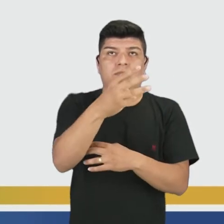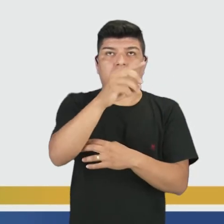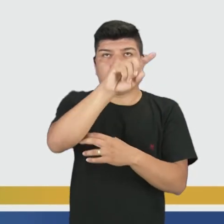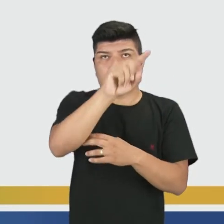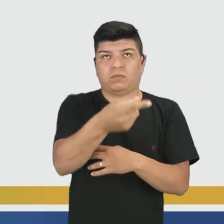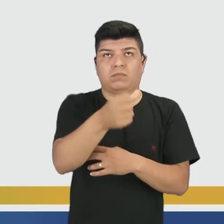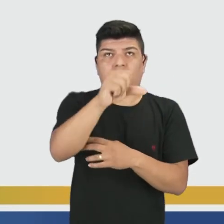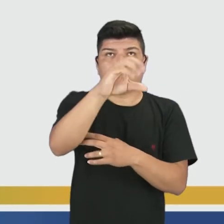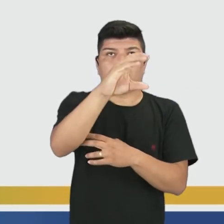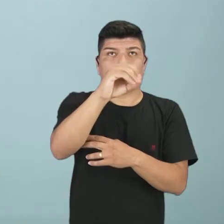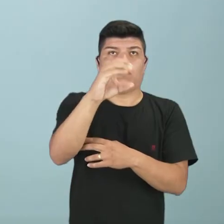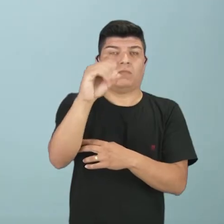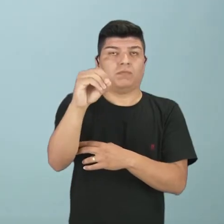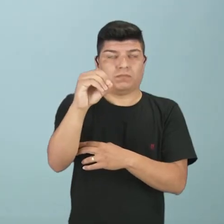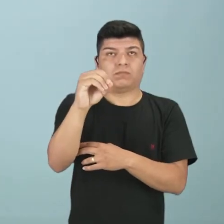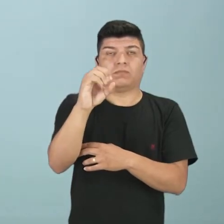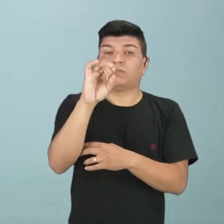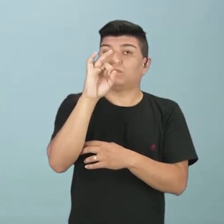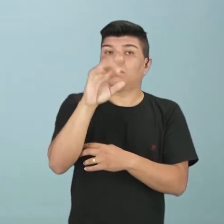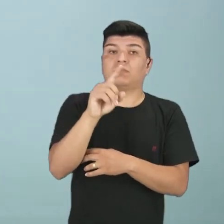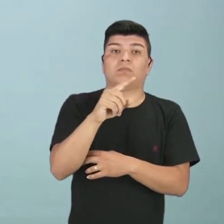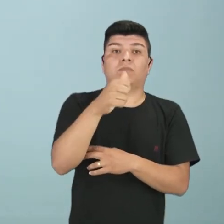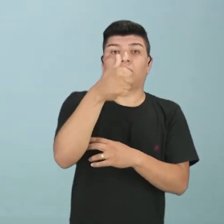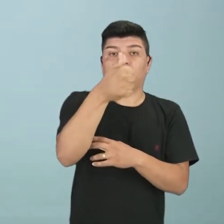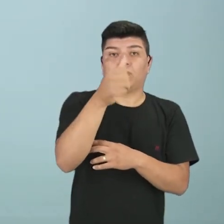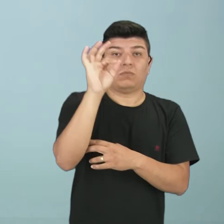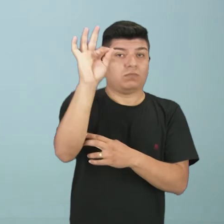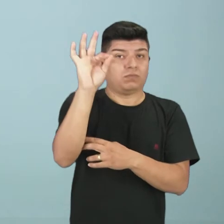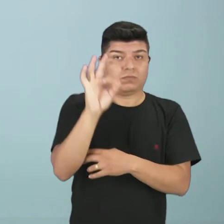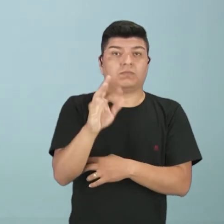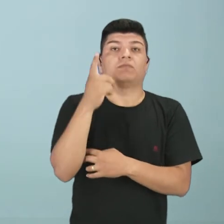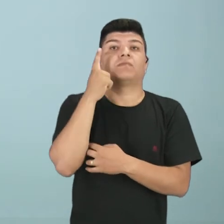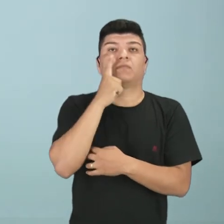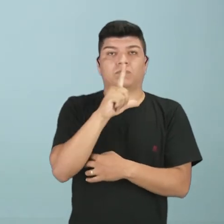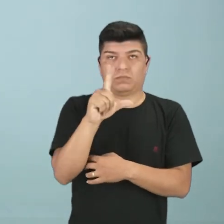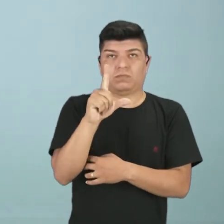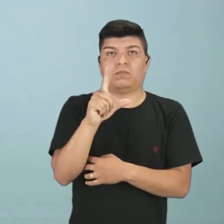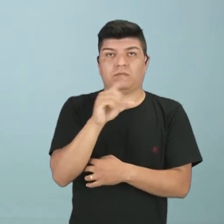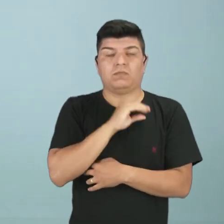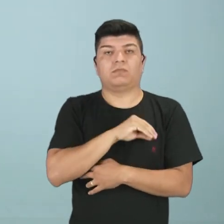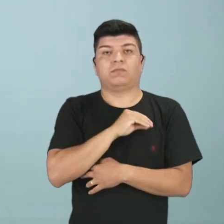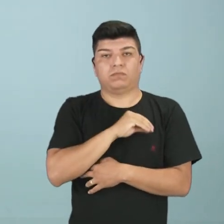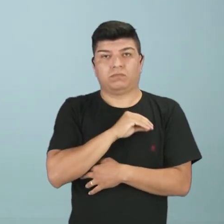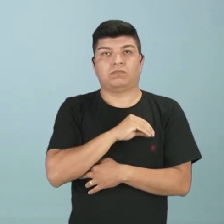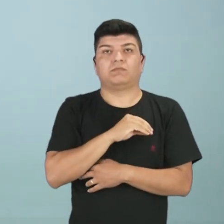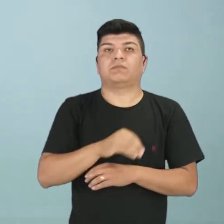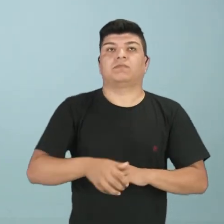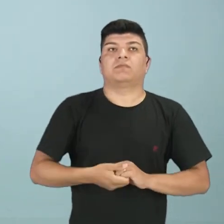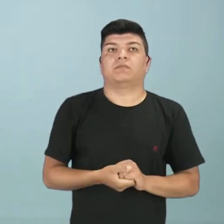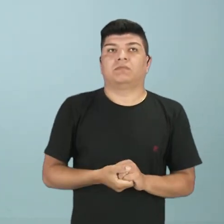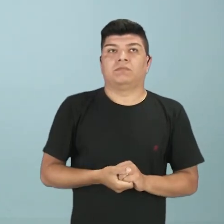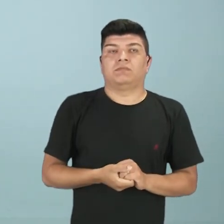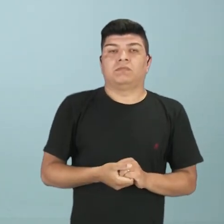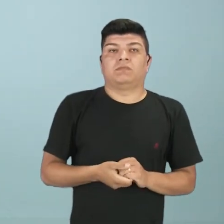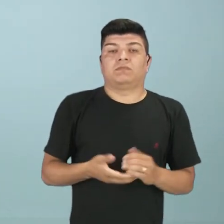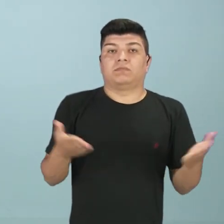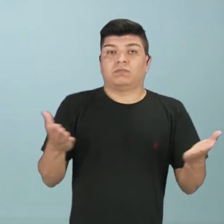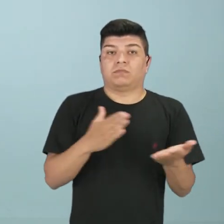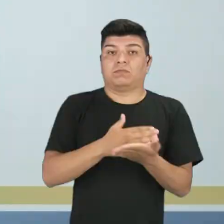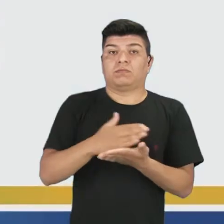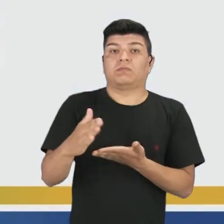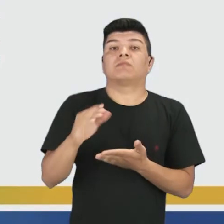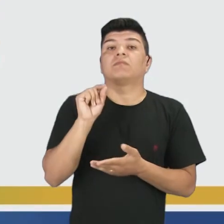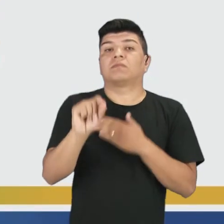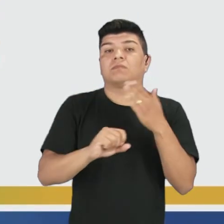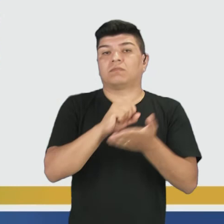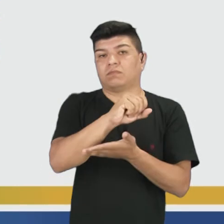33.900. Então é aquilo que nós vimos no começo, apenas 1% consegue aglutinar boa parte da renda. E aí a gente entra agora